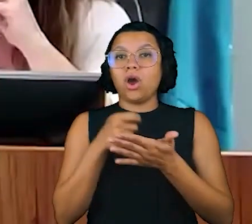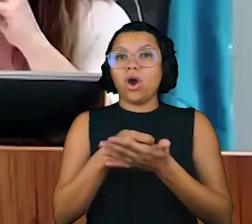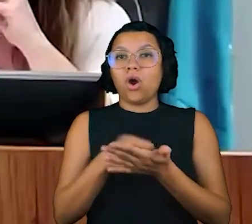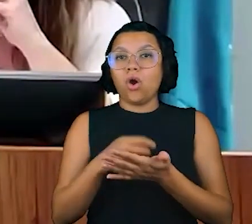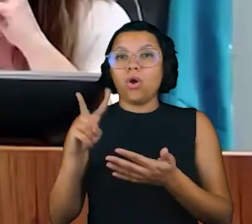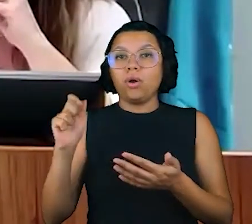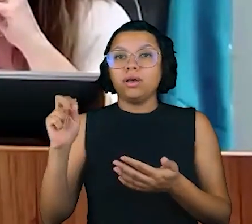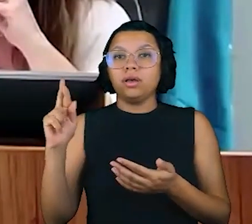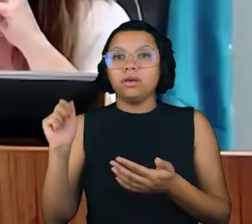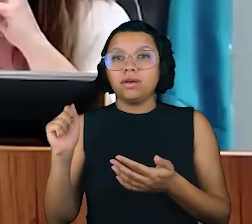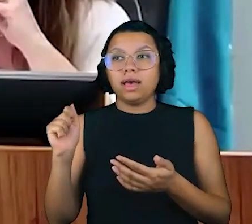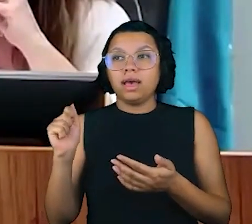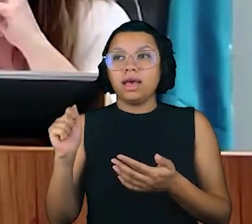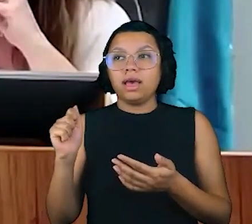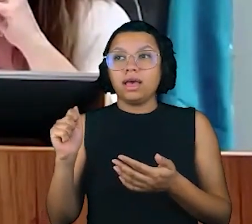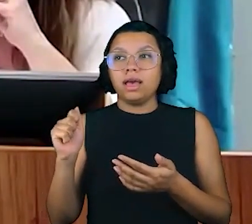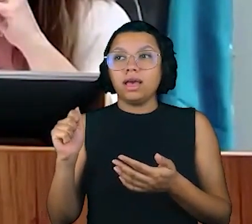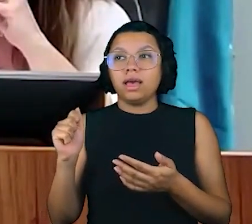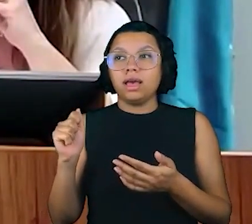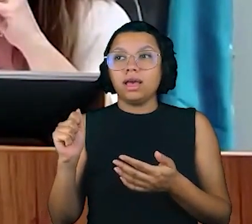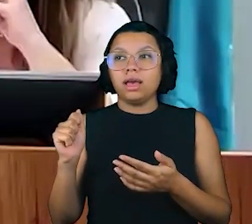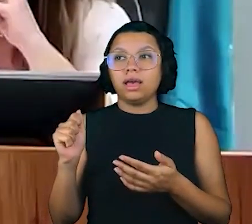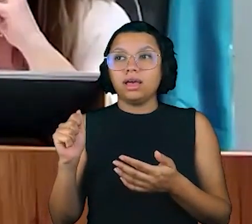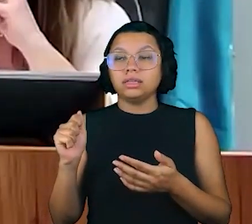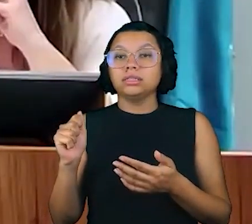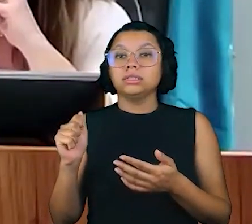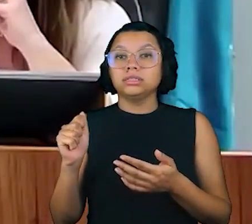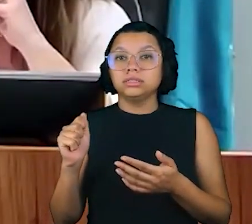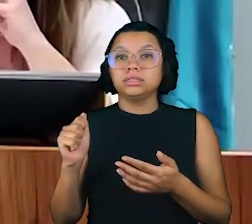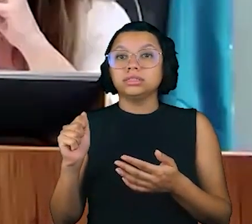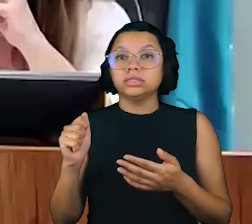vara estão nas 10 primeiras páginas.